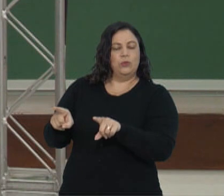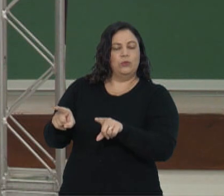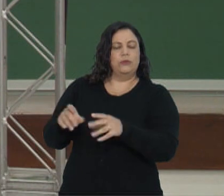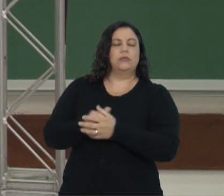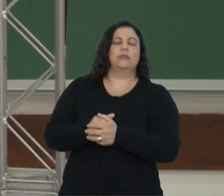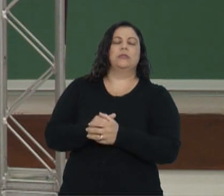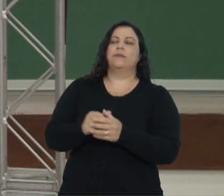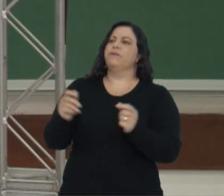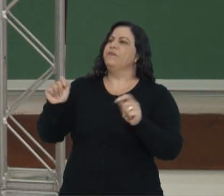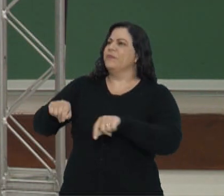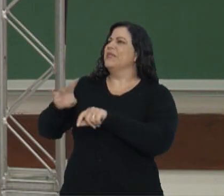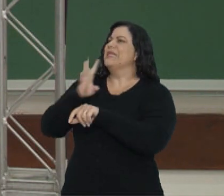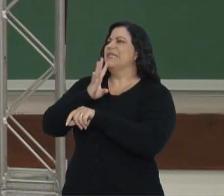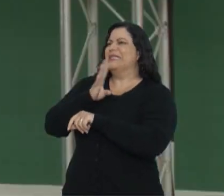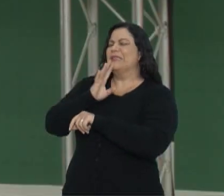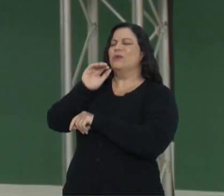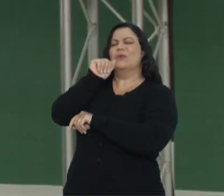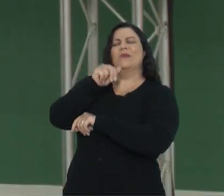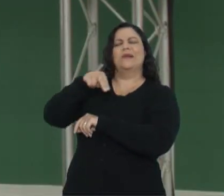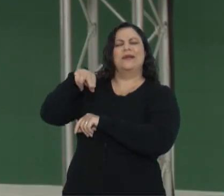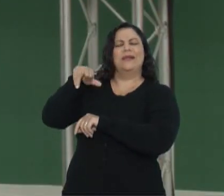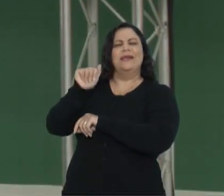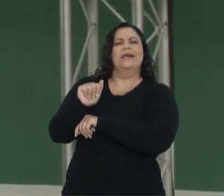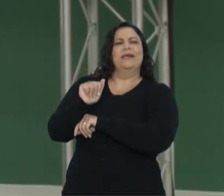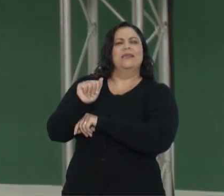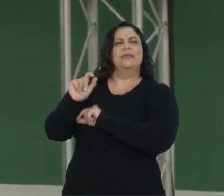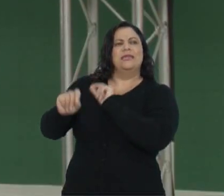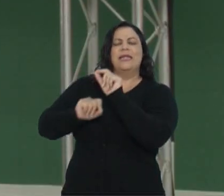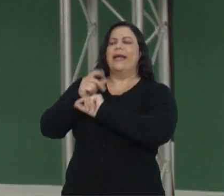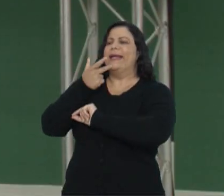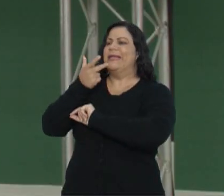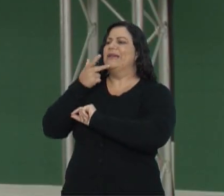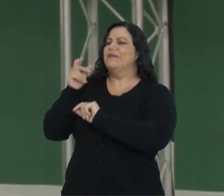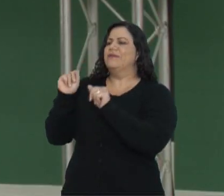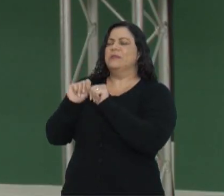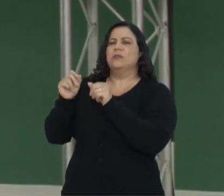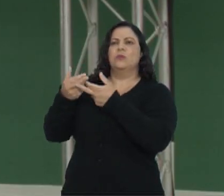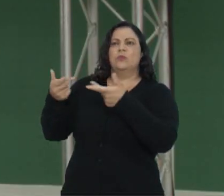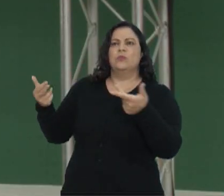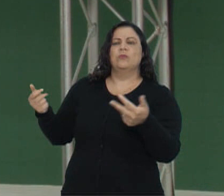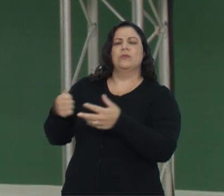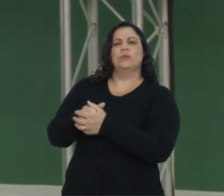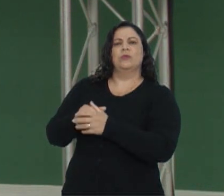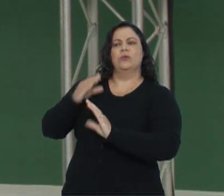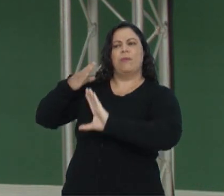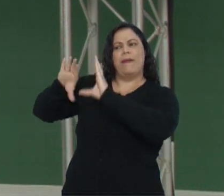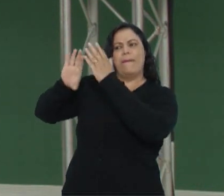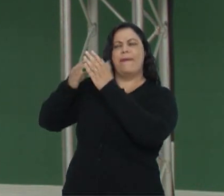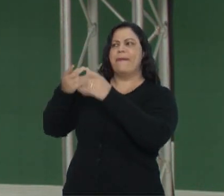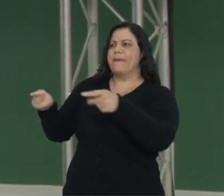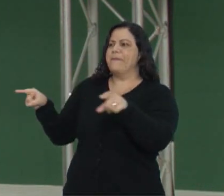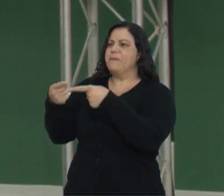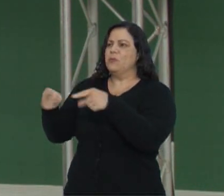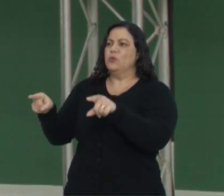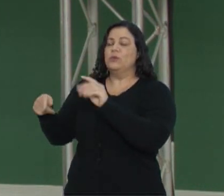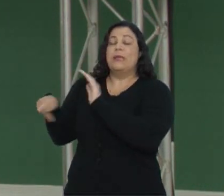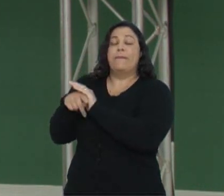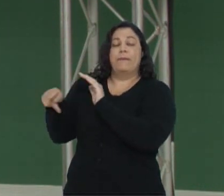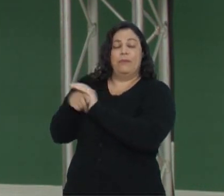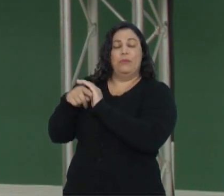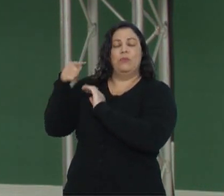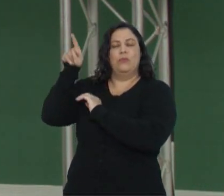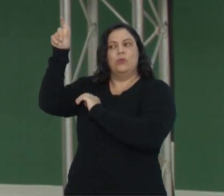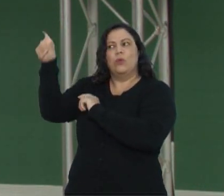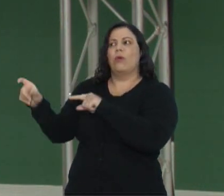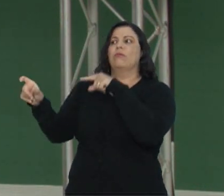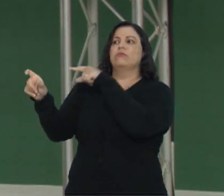meninas lá, Ana Giraud, e ele fazia muito, se eu não me engano, ela era soprano, e ele fazia muitas músicas para soprano,